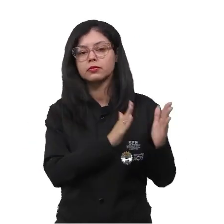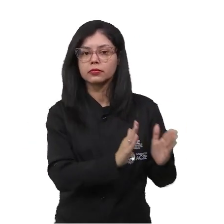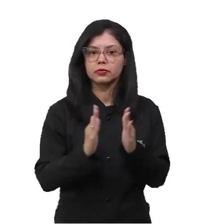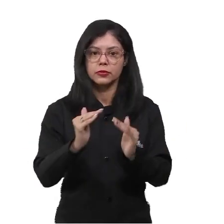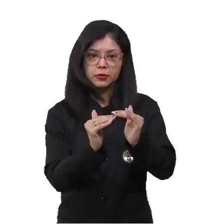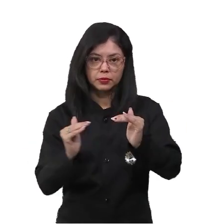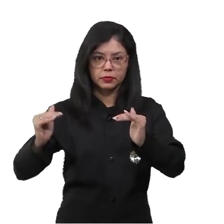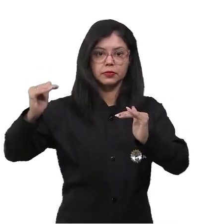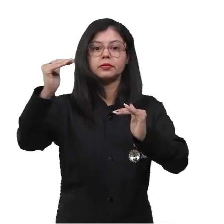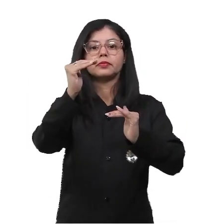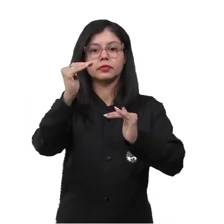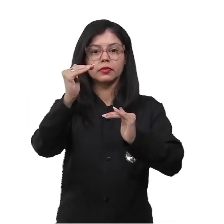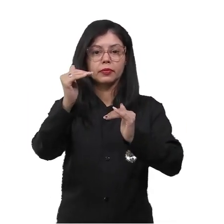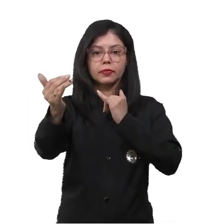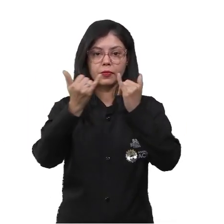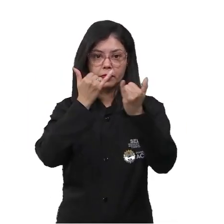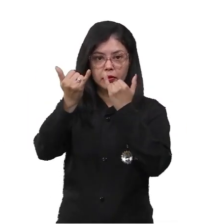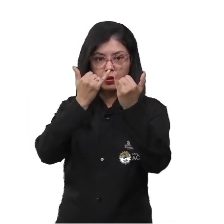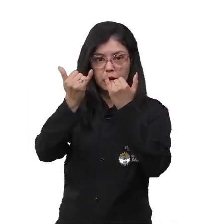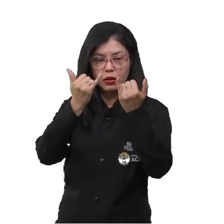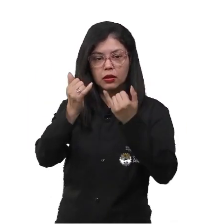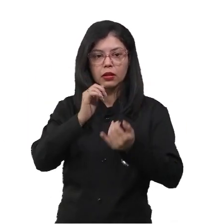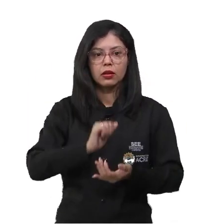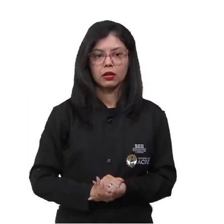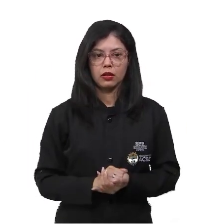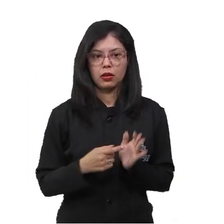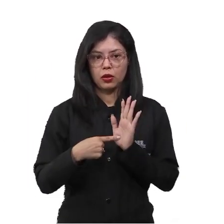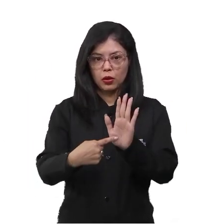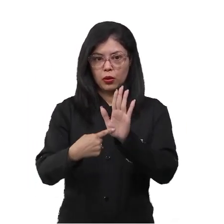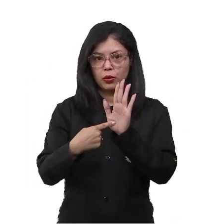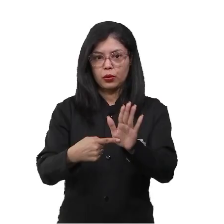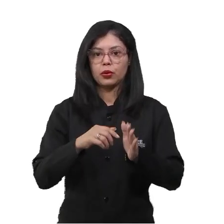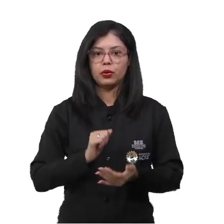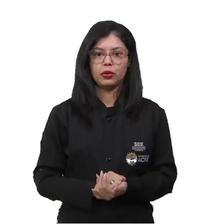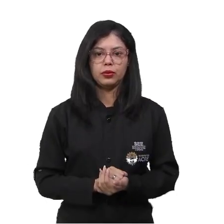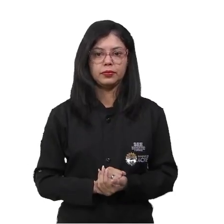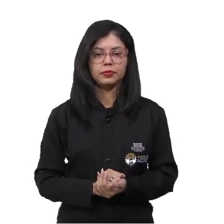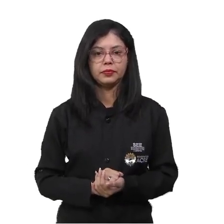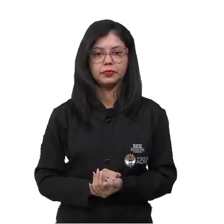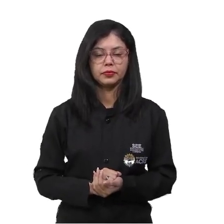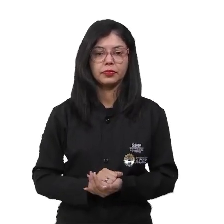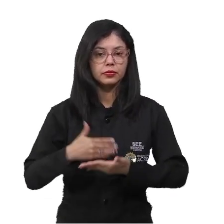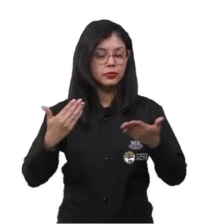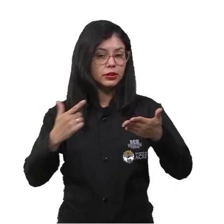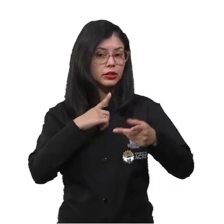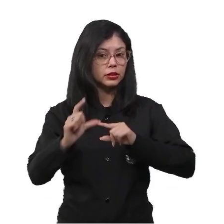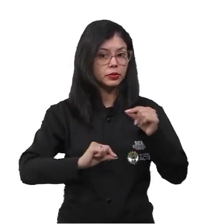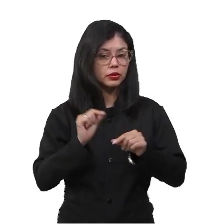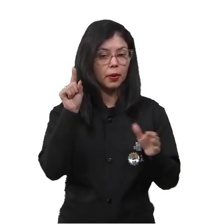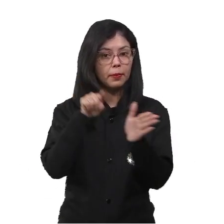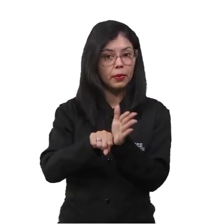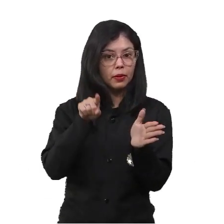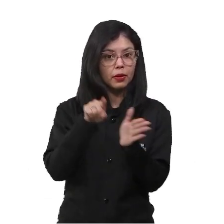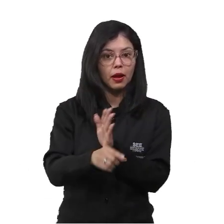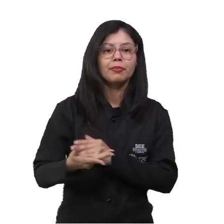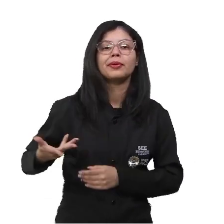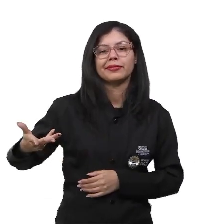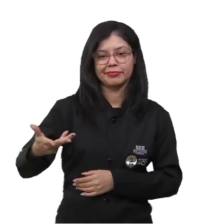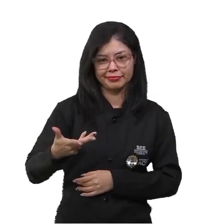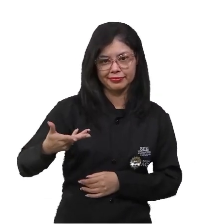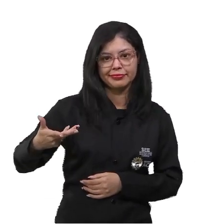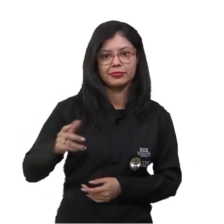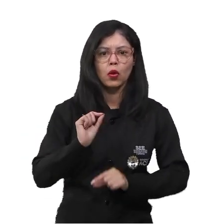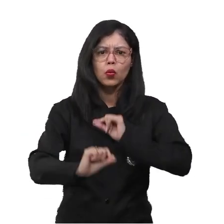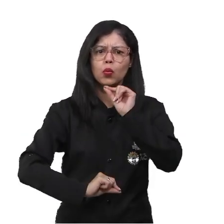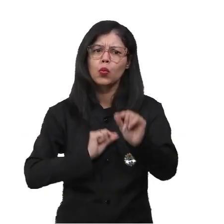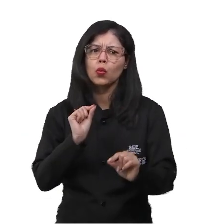parte superior da informação que está sendo apresentada a todos vocês, nós temos a pergunta básica: